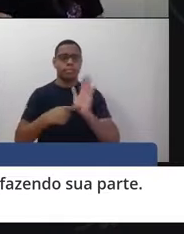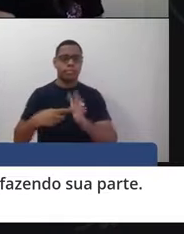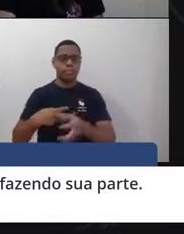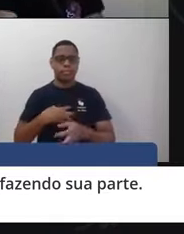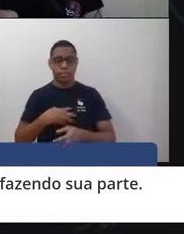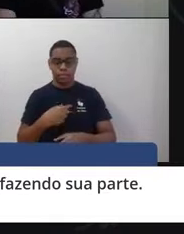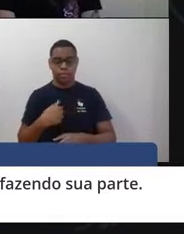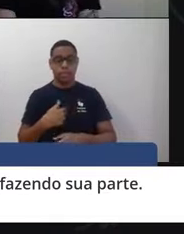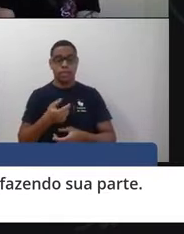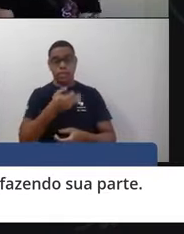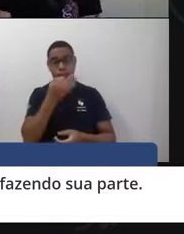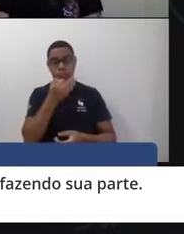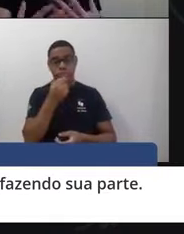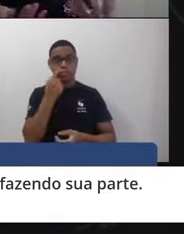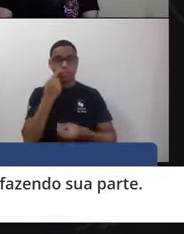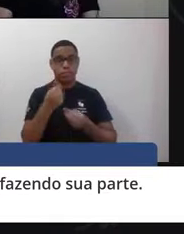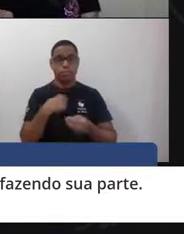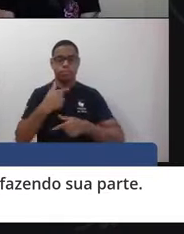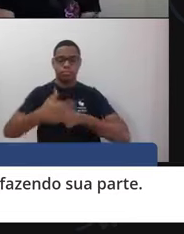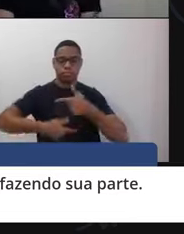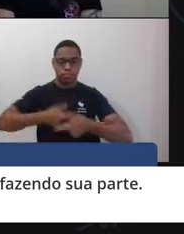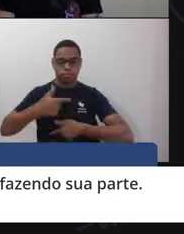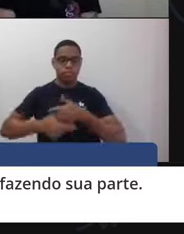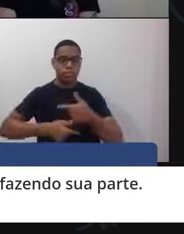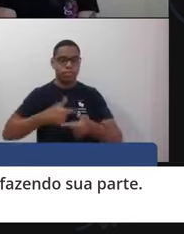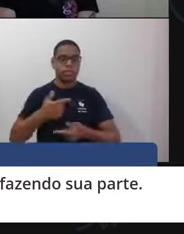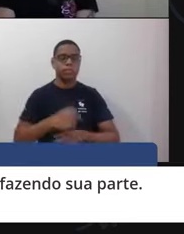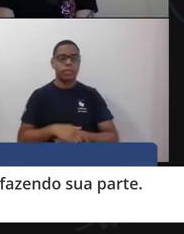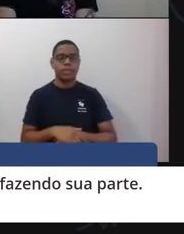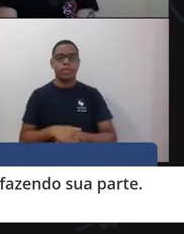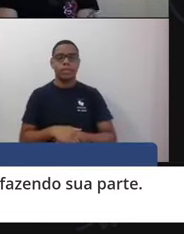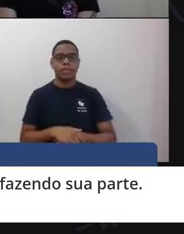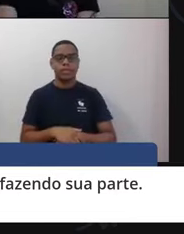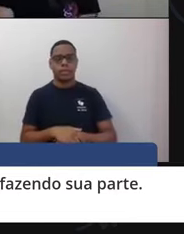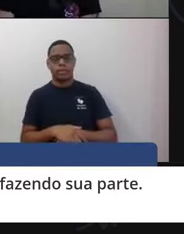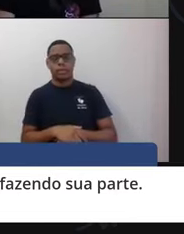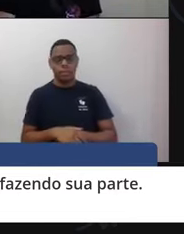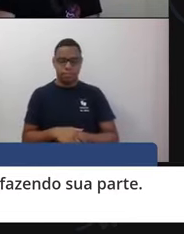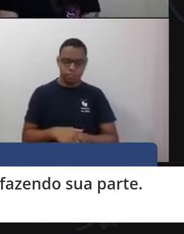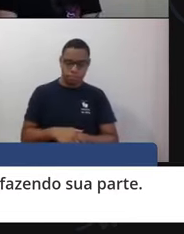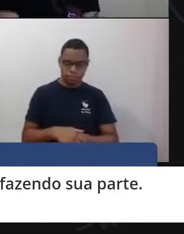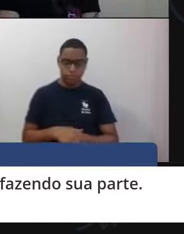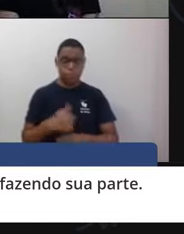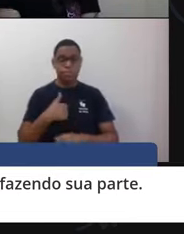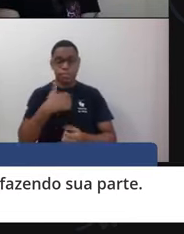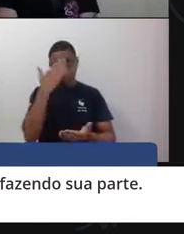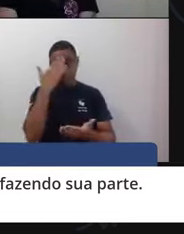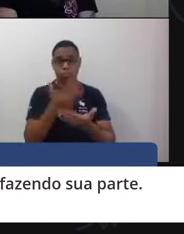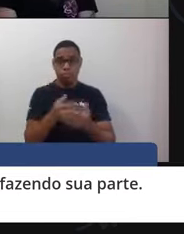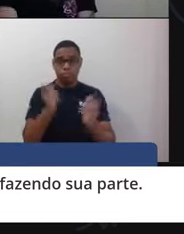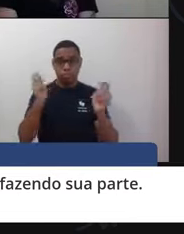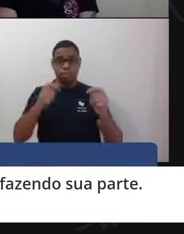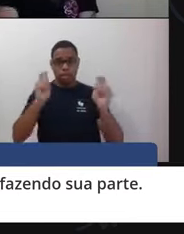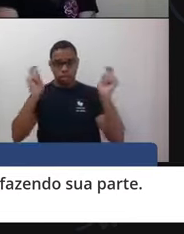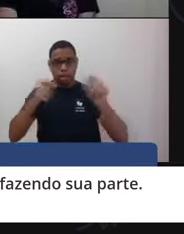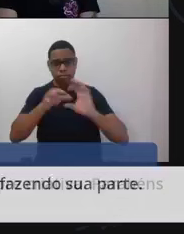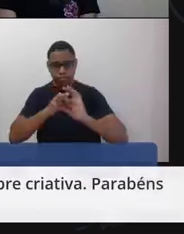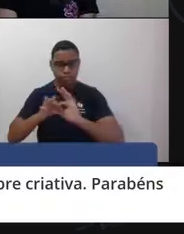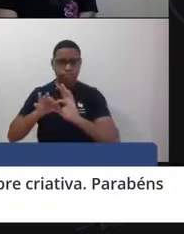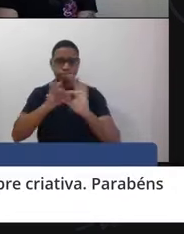eu vejo, né, como trabalhar com esse universo, me disponibilizo, eu acredito na união, né,